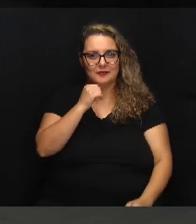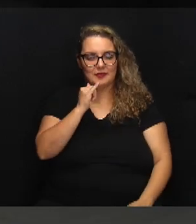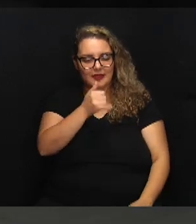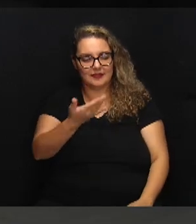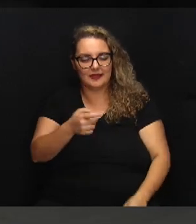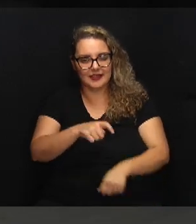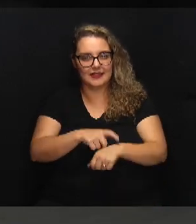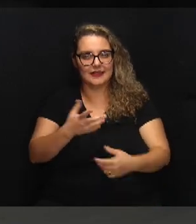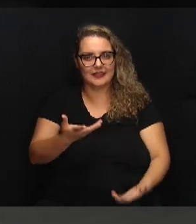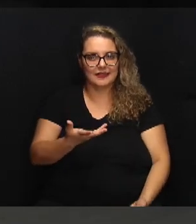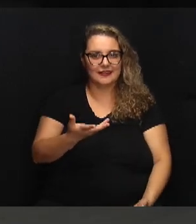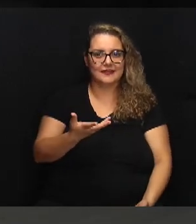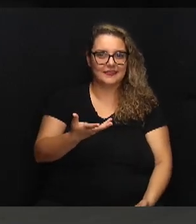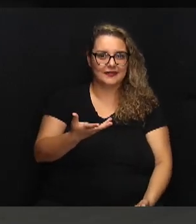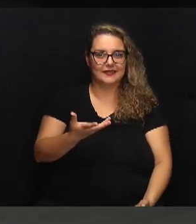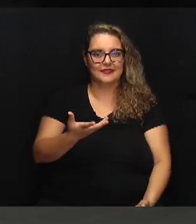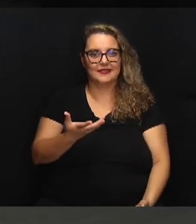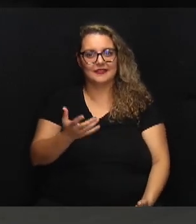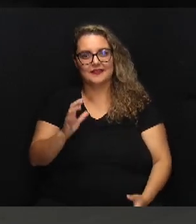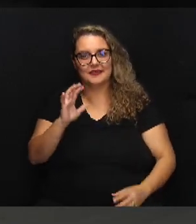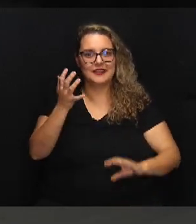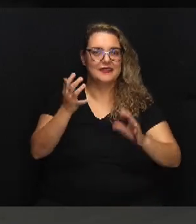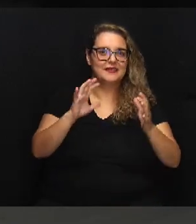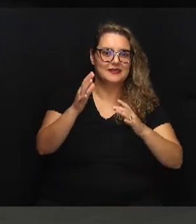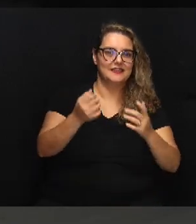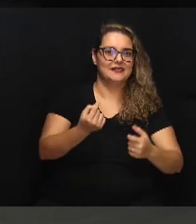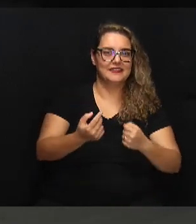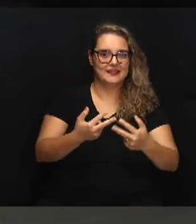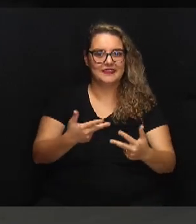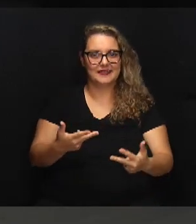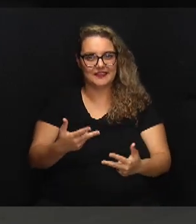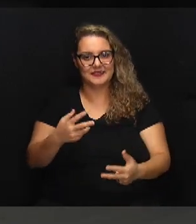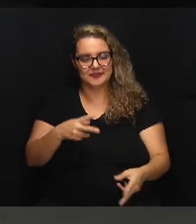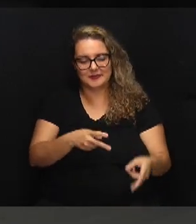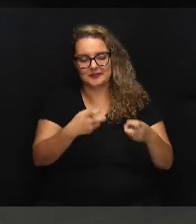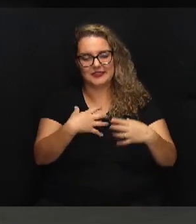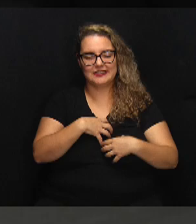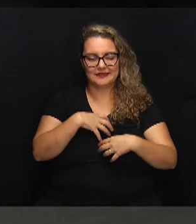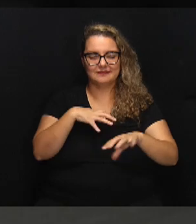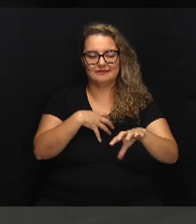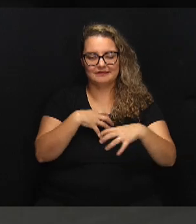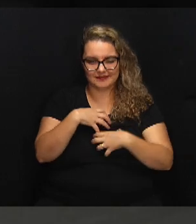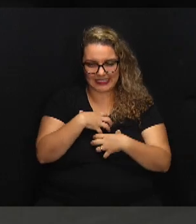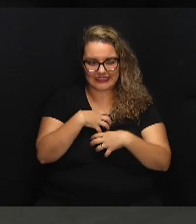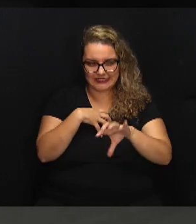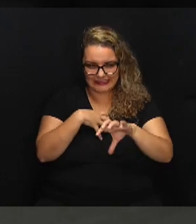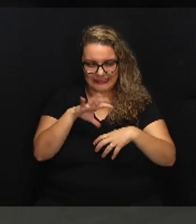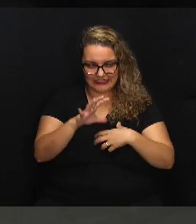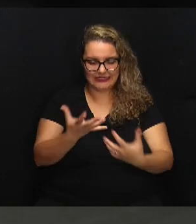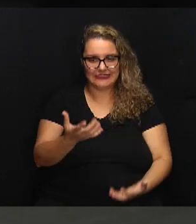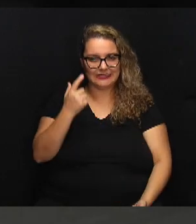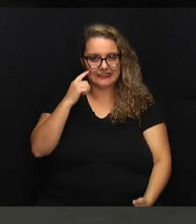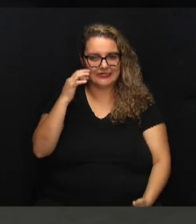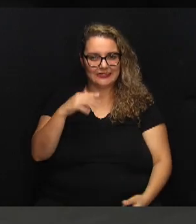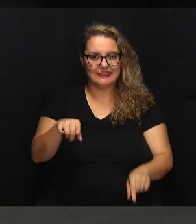naquele momento, foi acontecendo algumas coisas. Já se pensou nessa situação